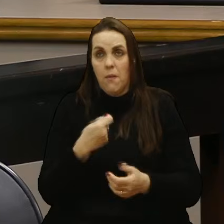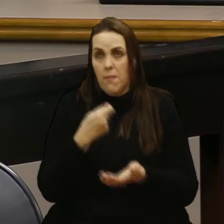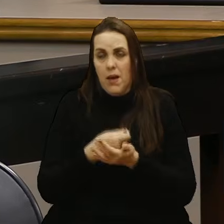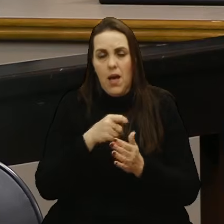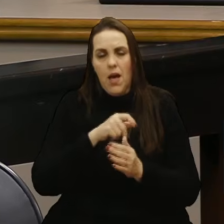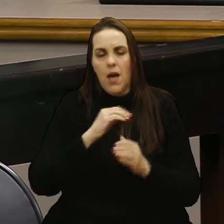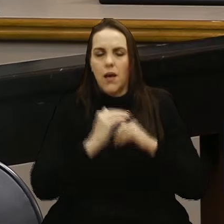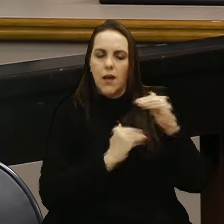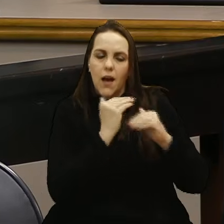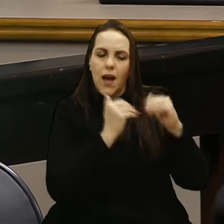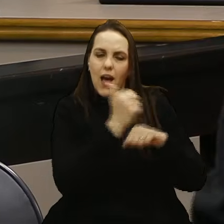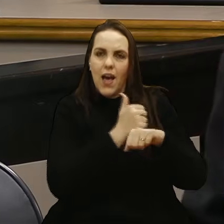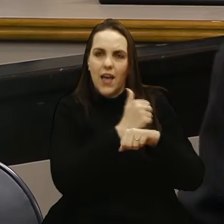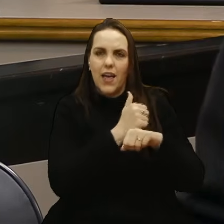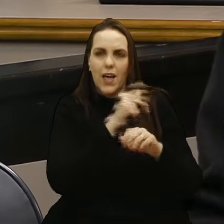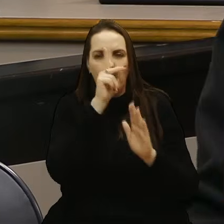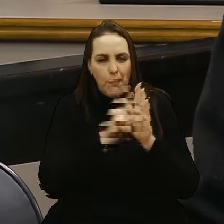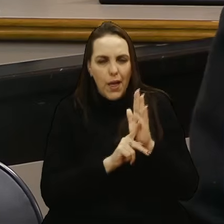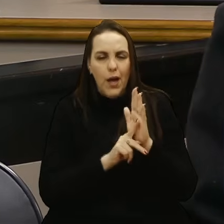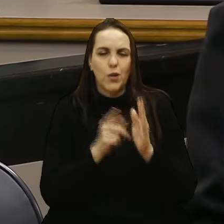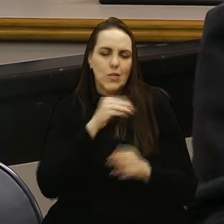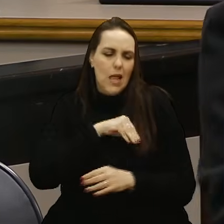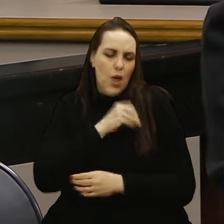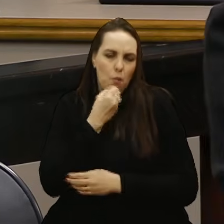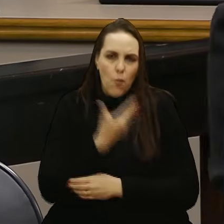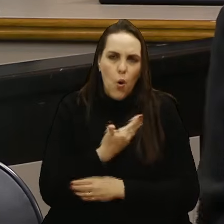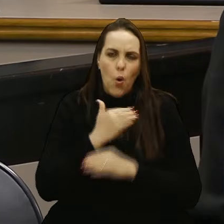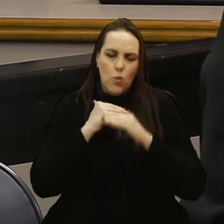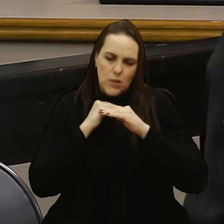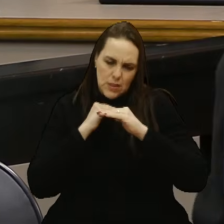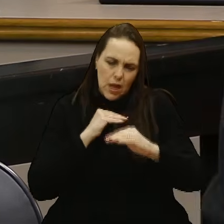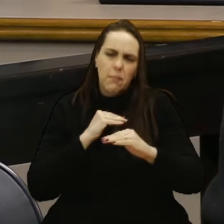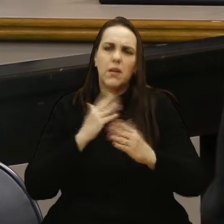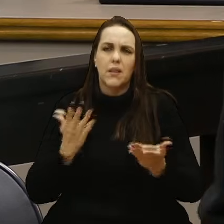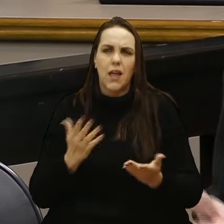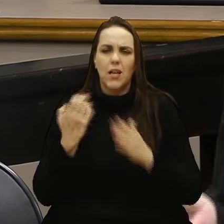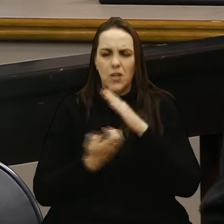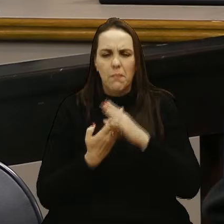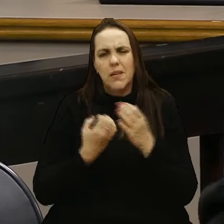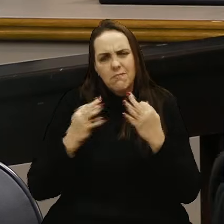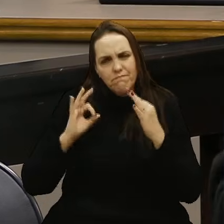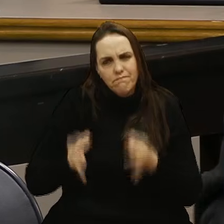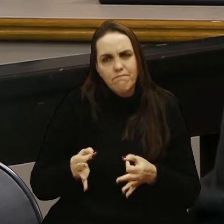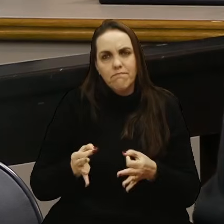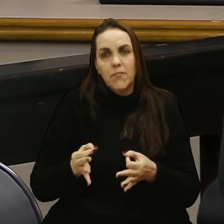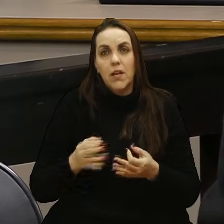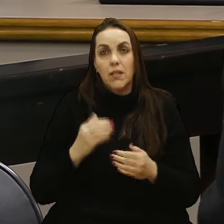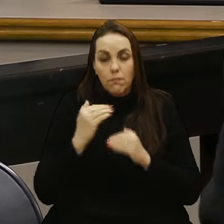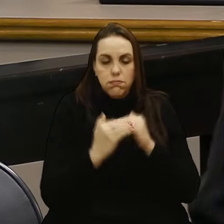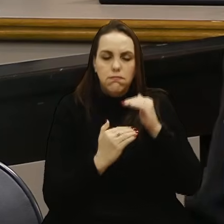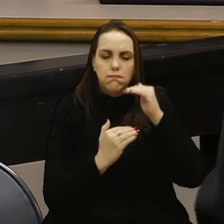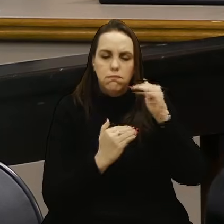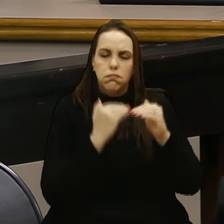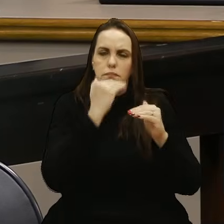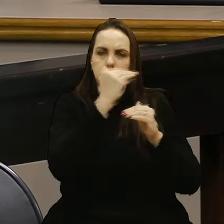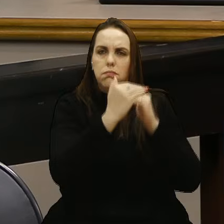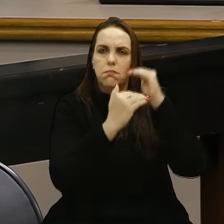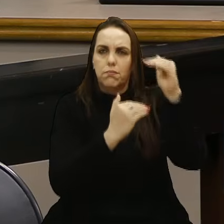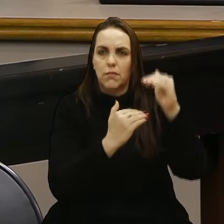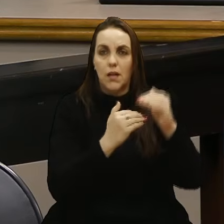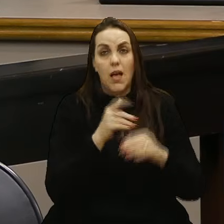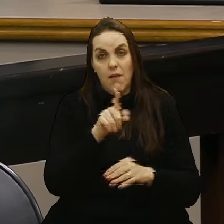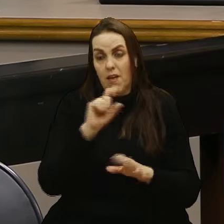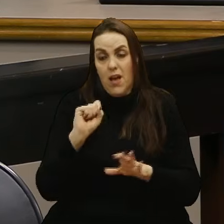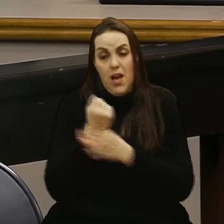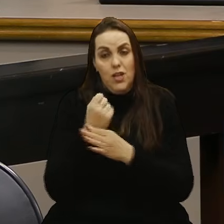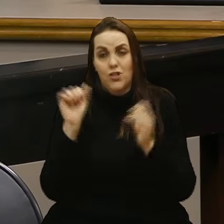de carreira, é ganhar bem, é ter uma estabilidade, um emprego bom e uma empresa dando certo, né? E subindo cada vez mais. É isso que vai deixar